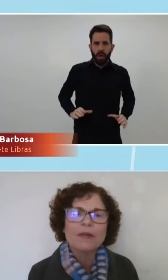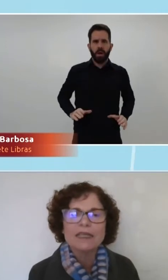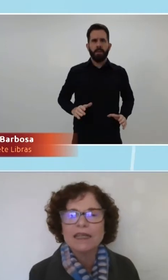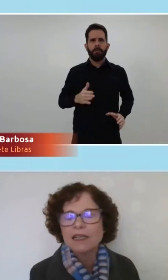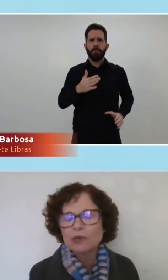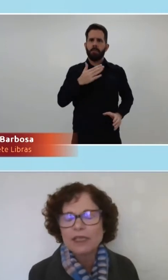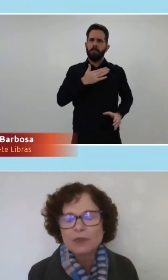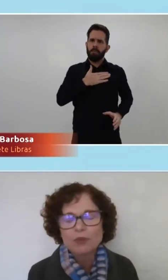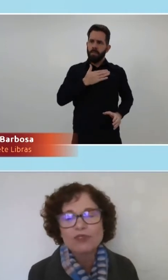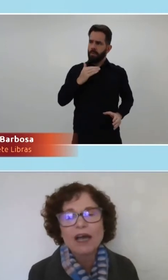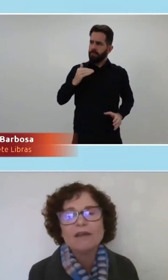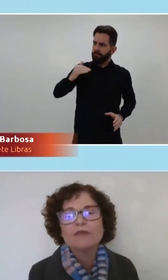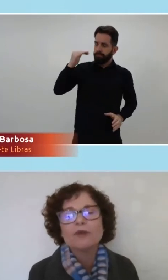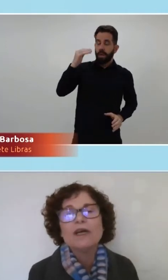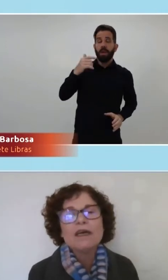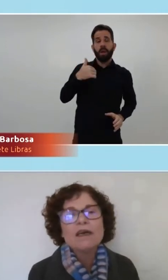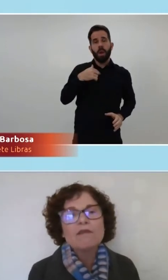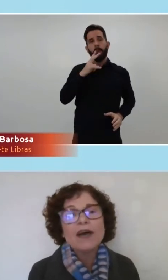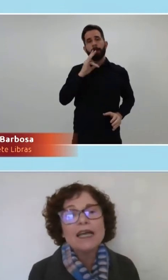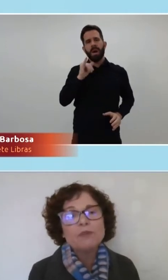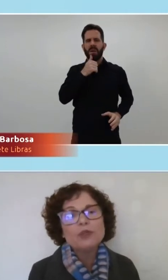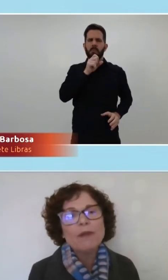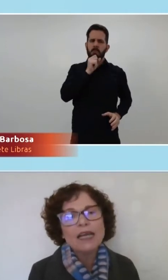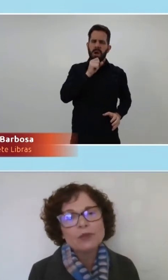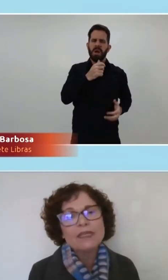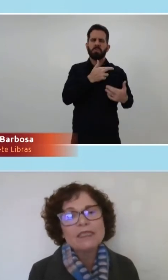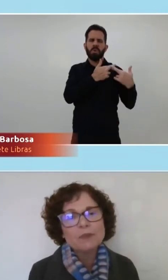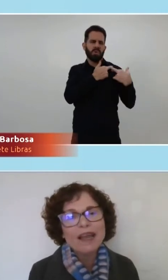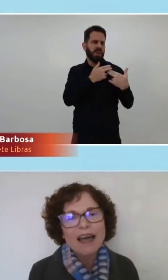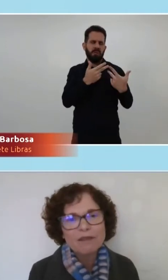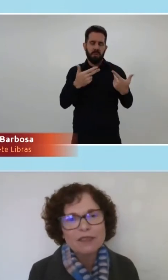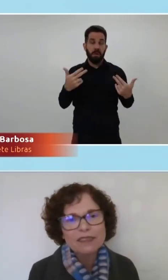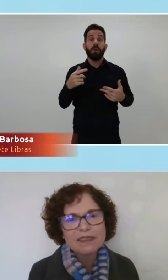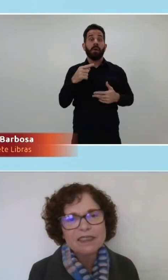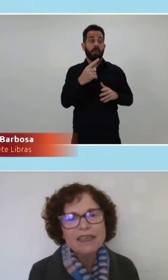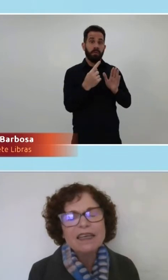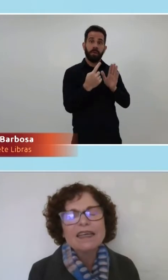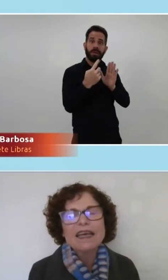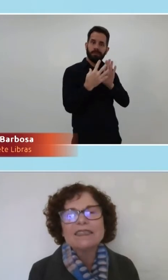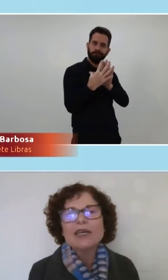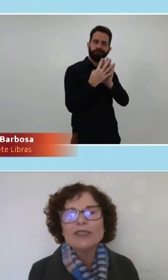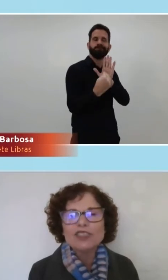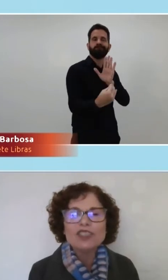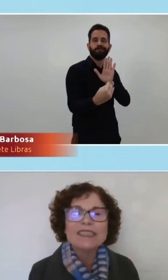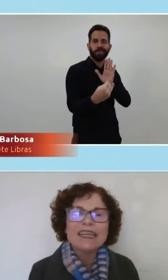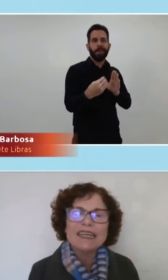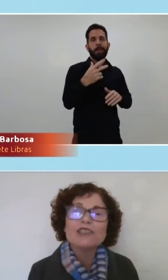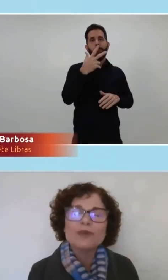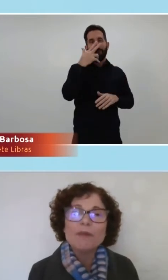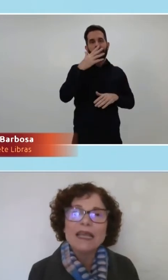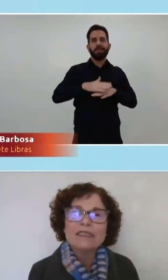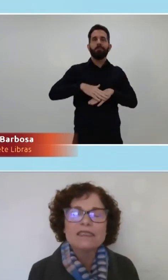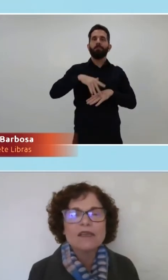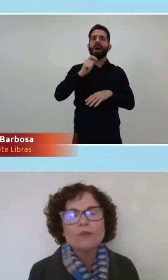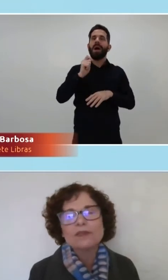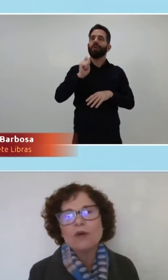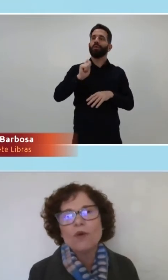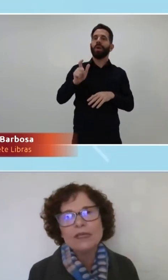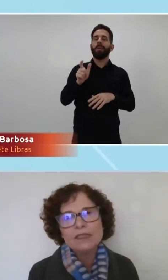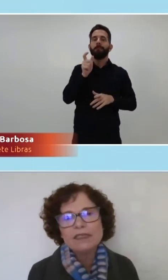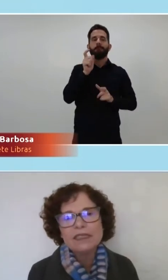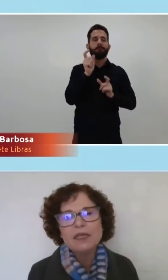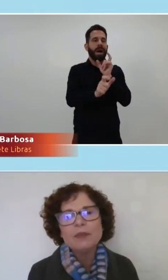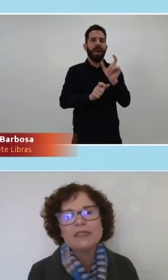pai, da mãe, do responsável, vale muito mais do que as palavras. Né? Então, a gente ter isso em mente,